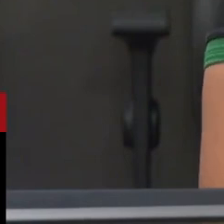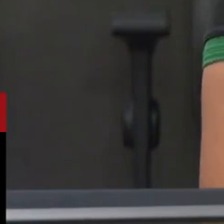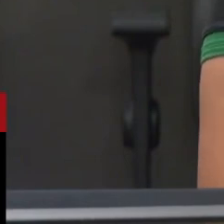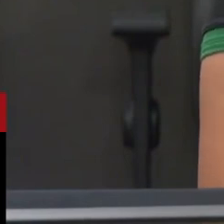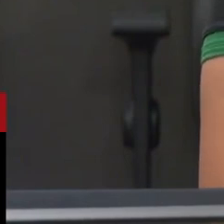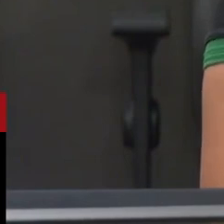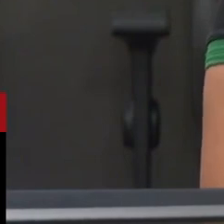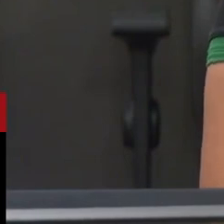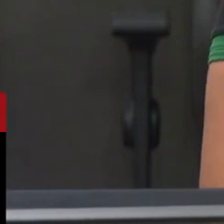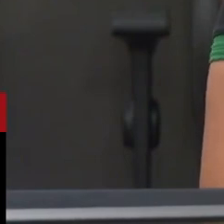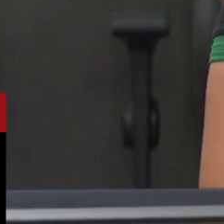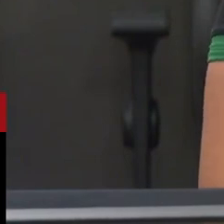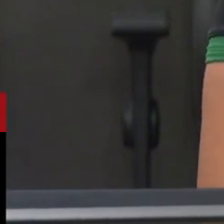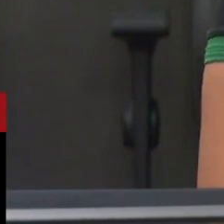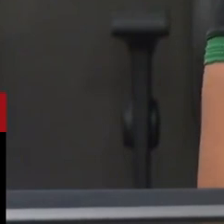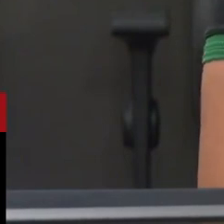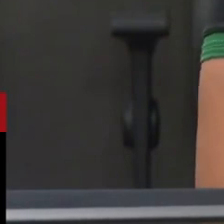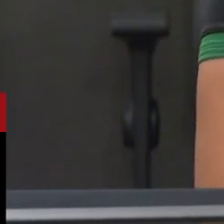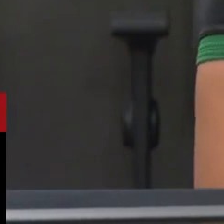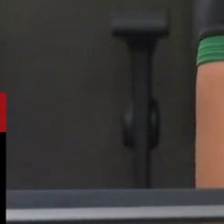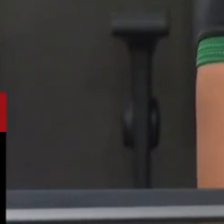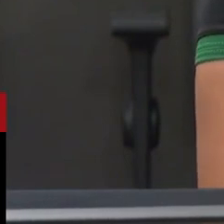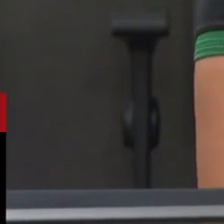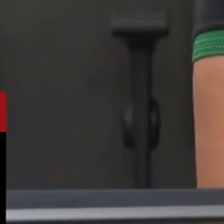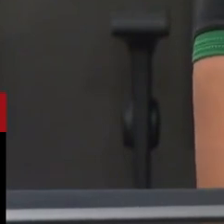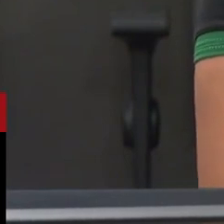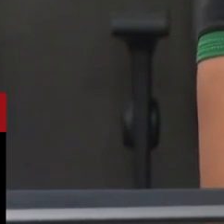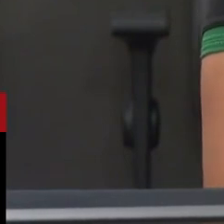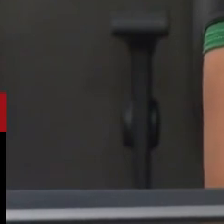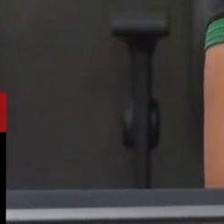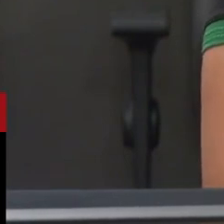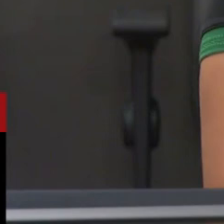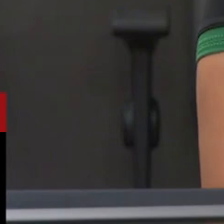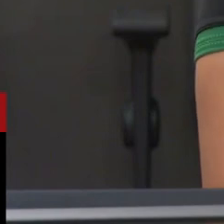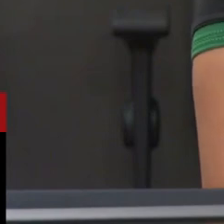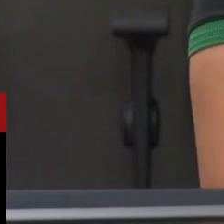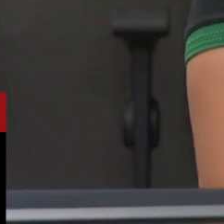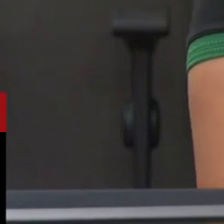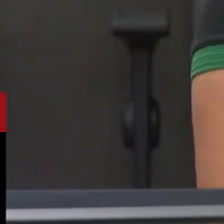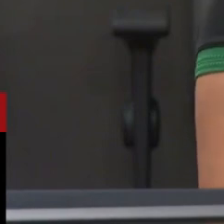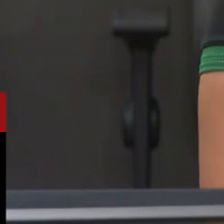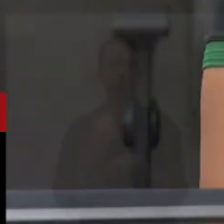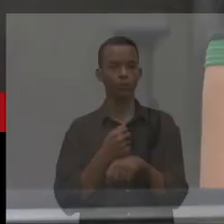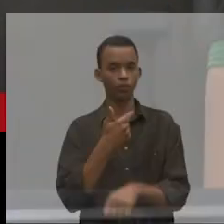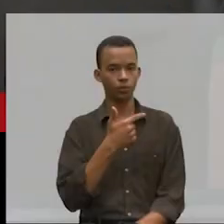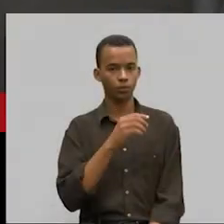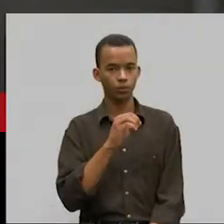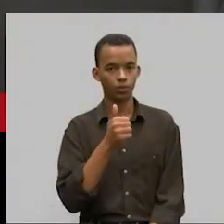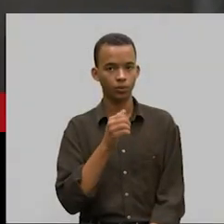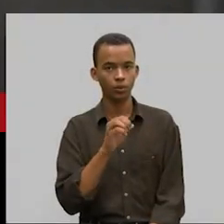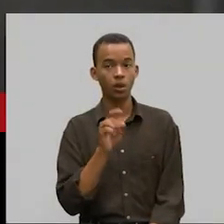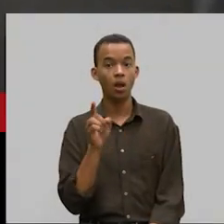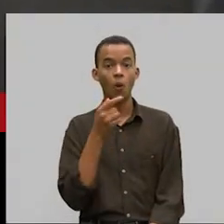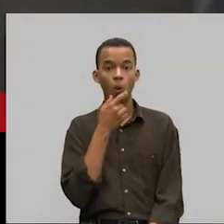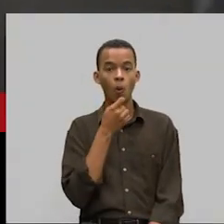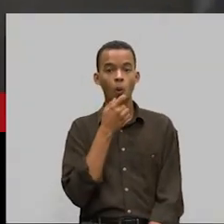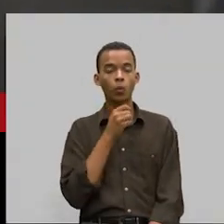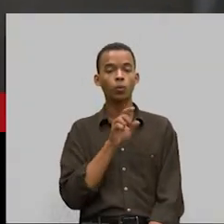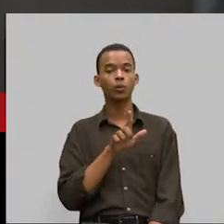fiquei pensando nisso aqui o tempo que eu estava ouvindo as mesas em 2010 o Lula virou